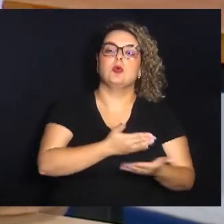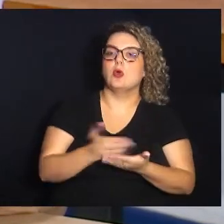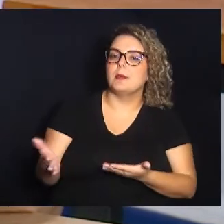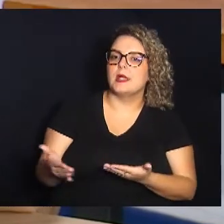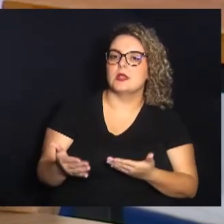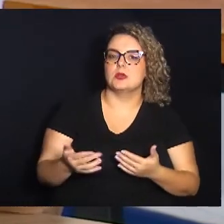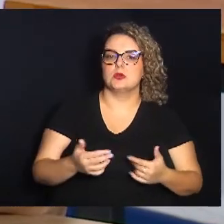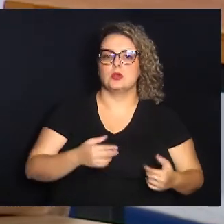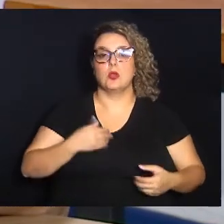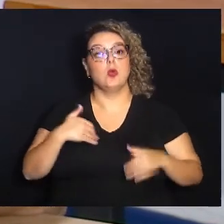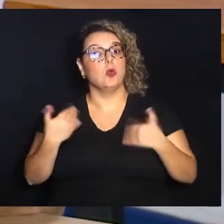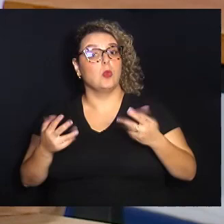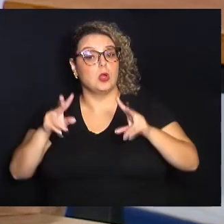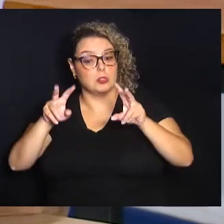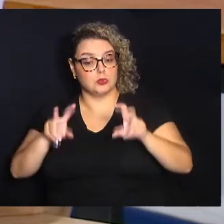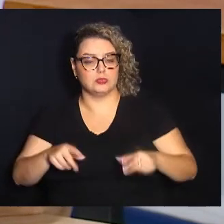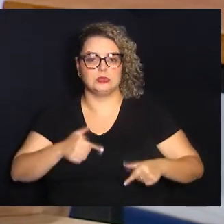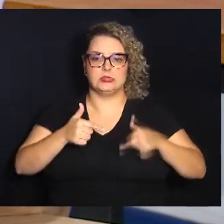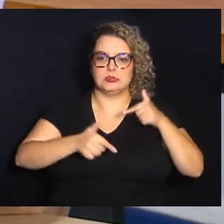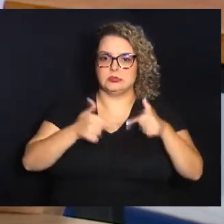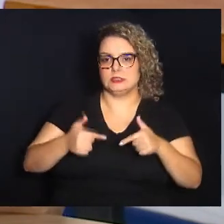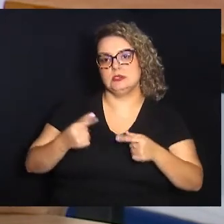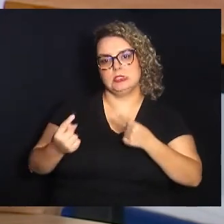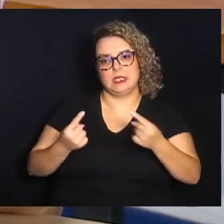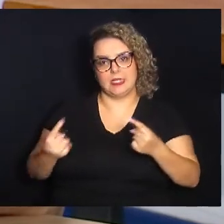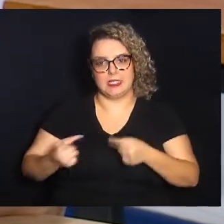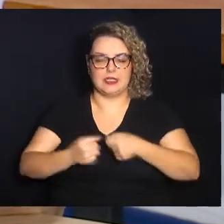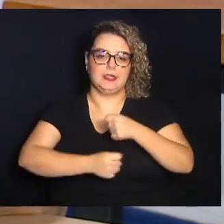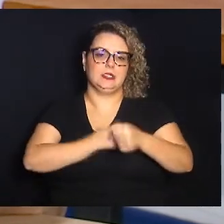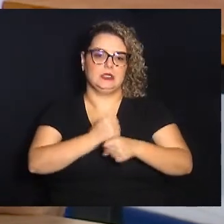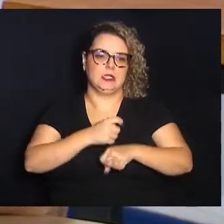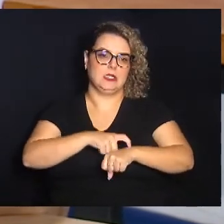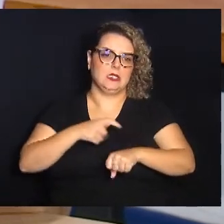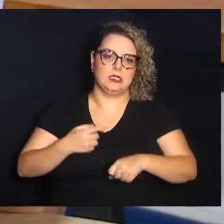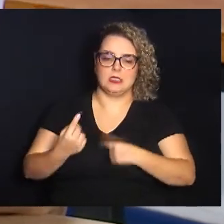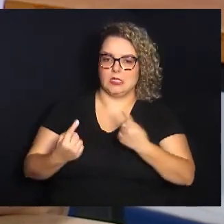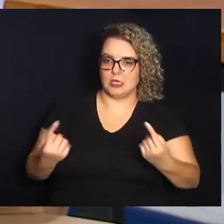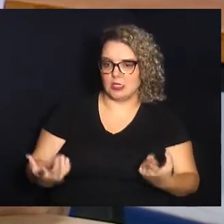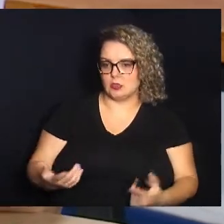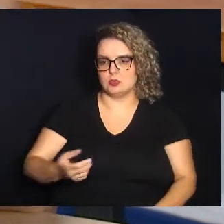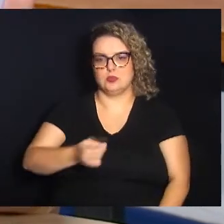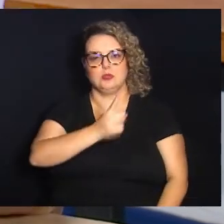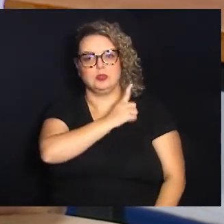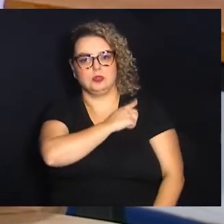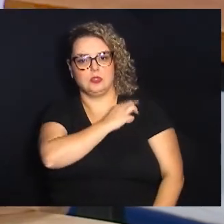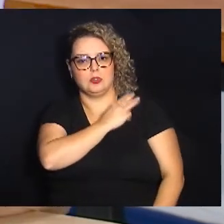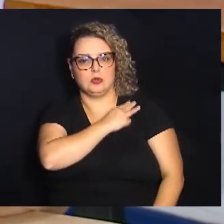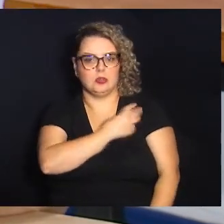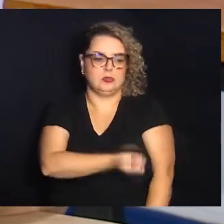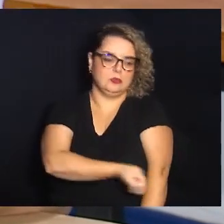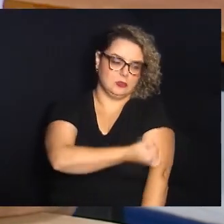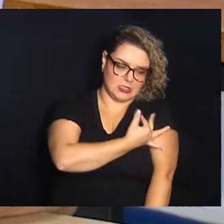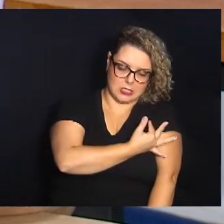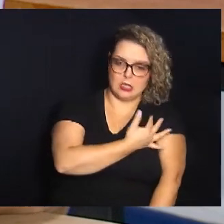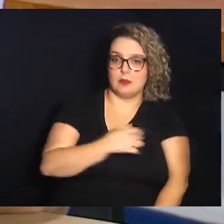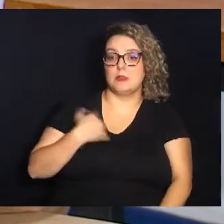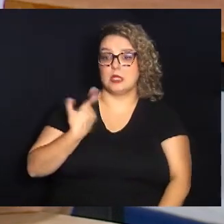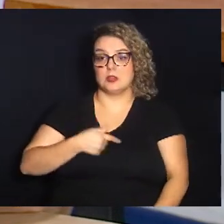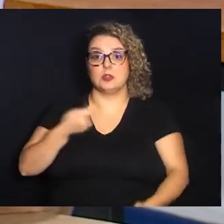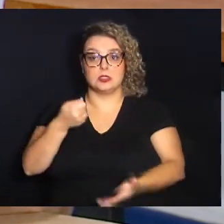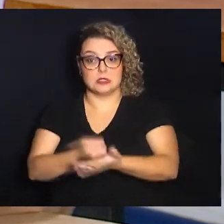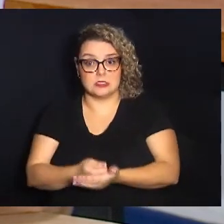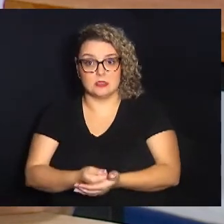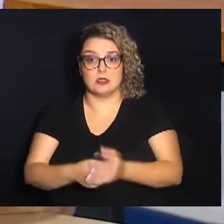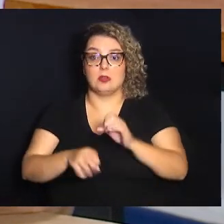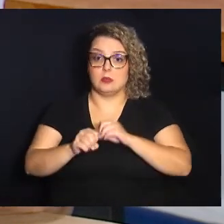cronograma inicial de quais os assuntos serão trabalhados em cada ano, em cada período, então, do ensino médio, do ensino fundamental, para